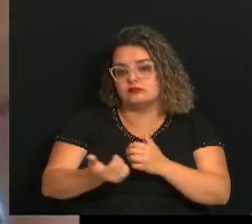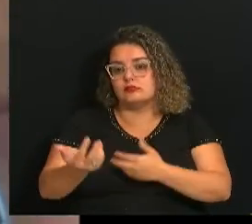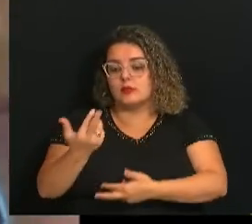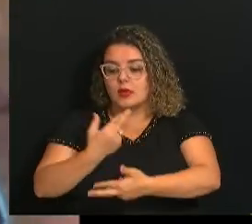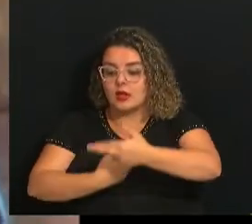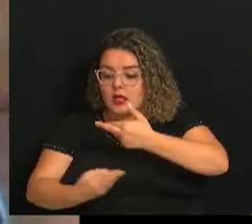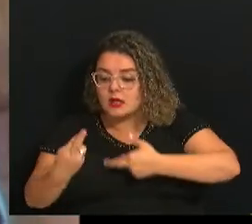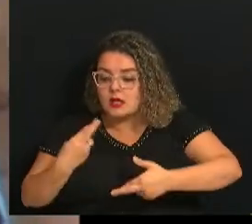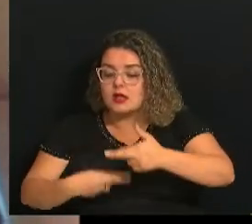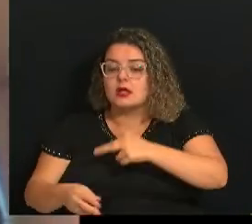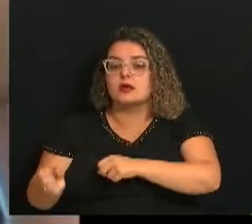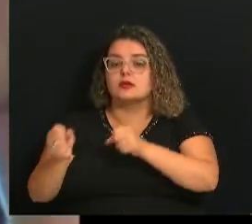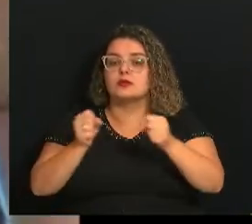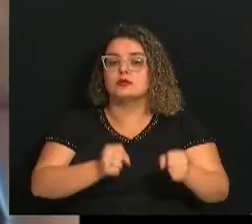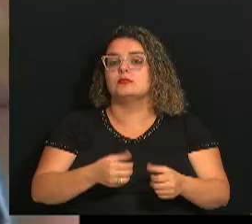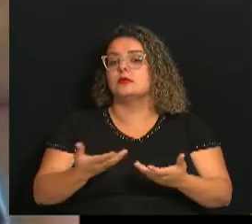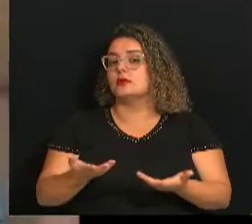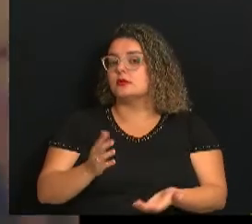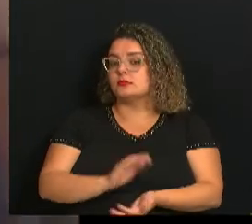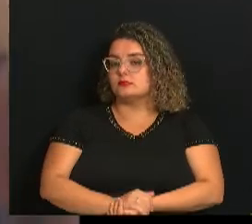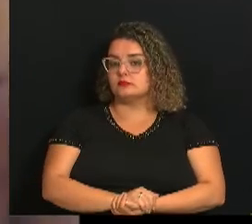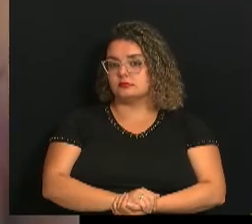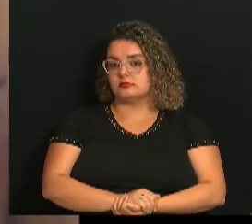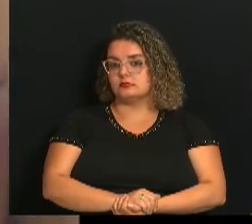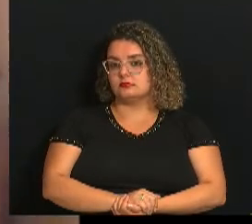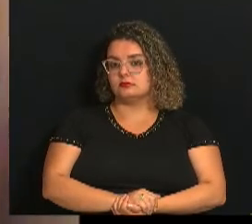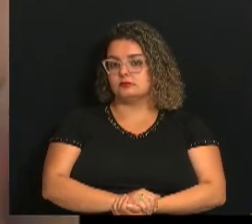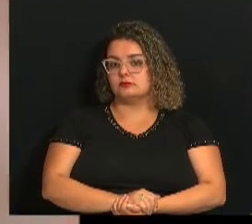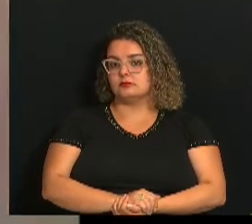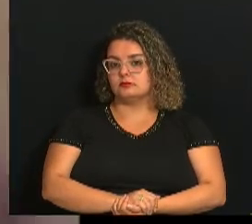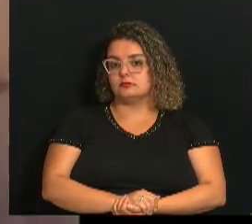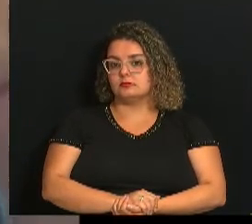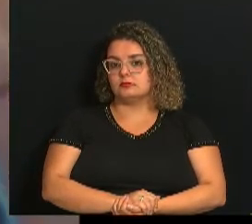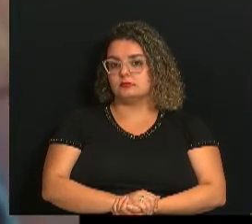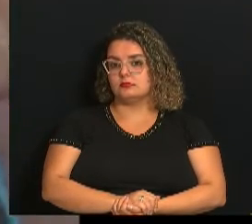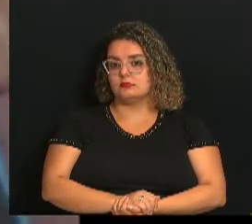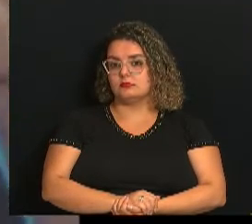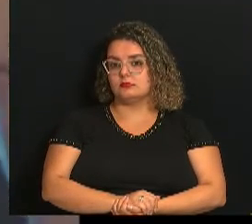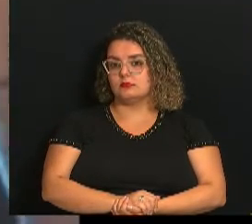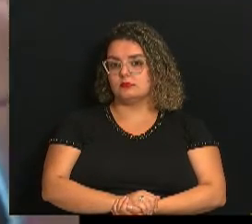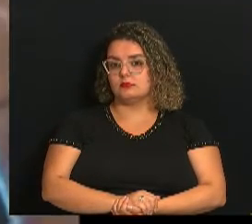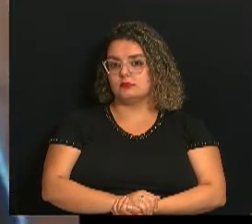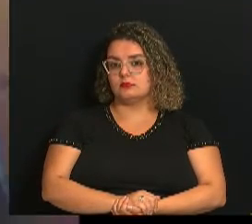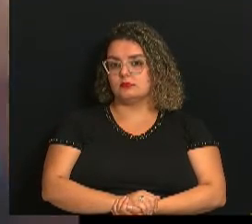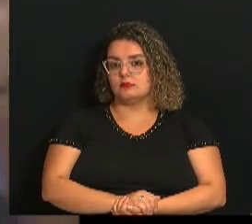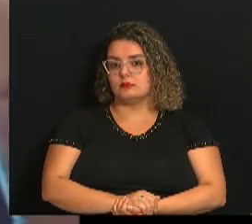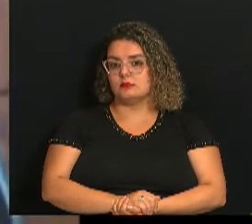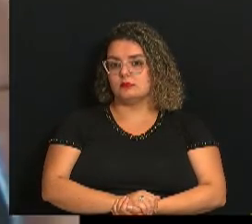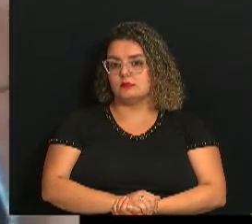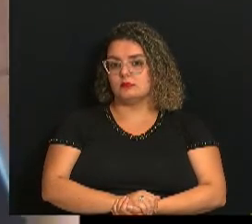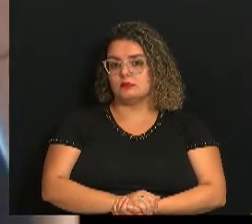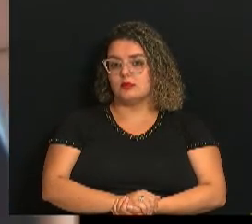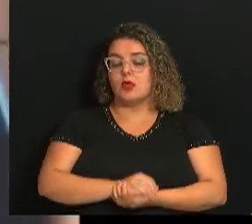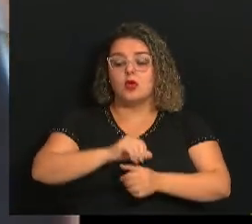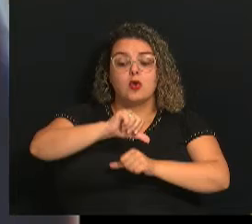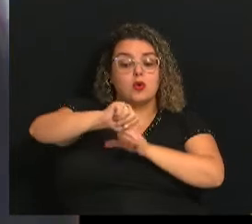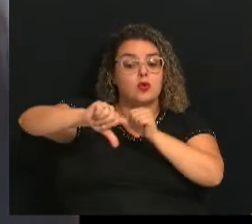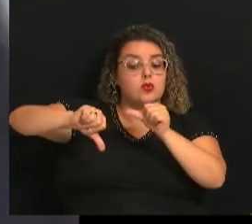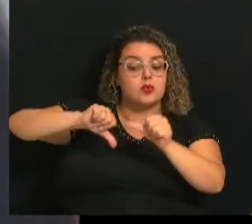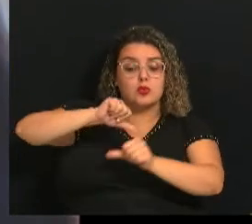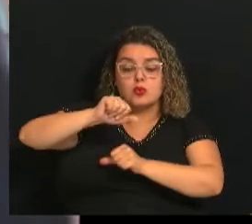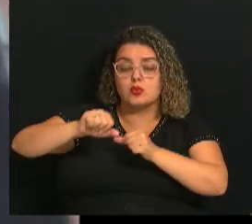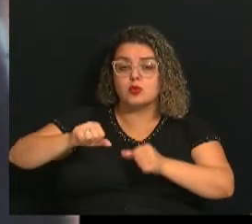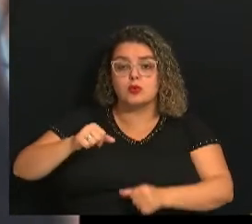poder. Várias delas, muitas, inclusive, travestidas de grande